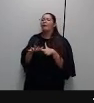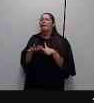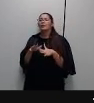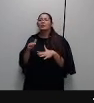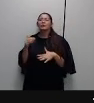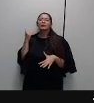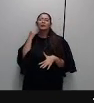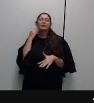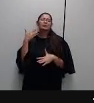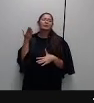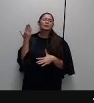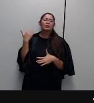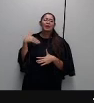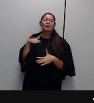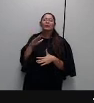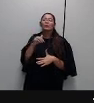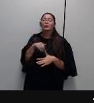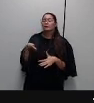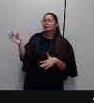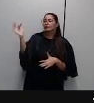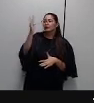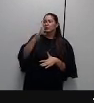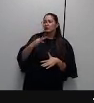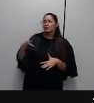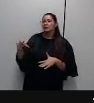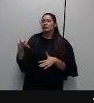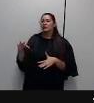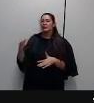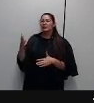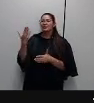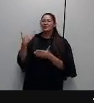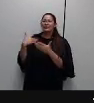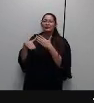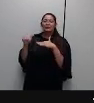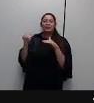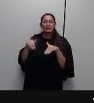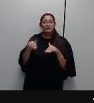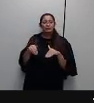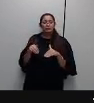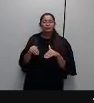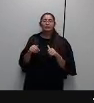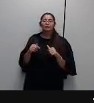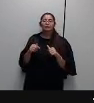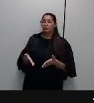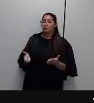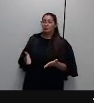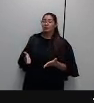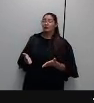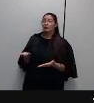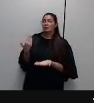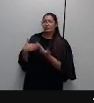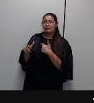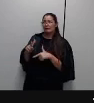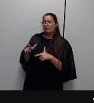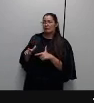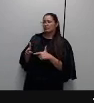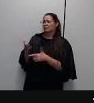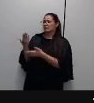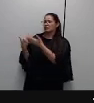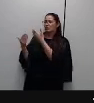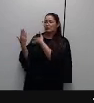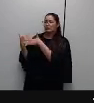é no âmbito Federal envolve dívida ativa não tributária e não envolve especificamente